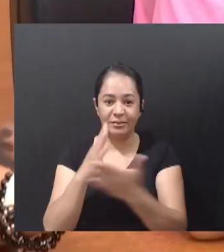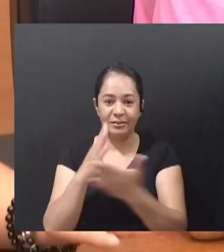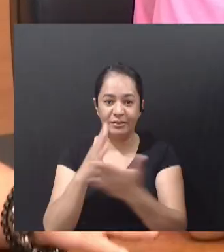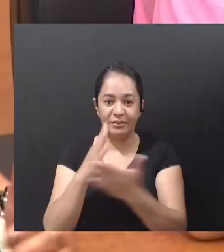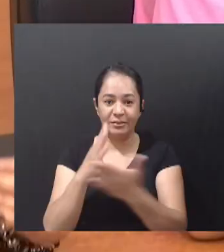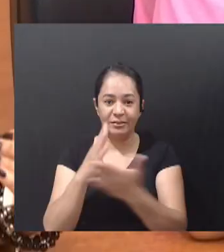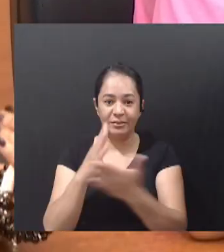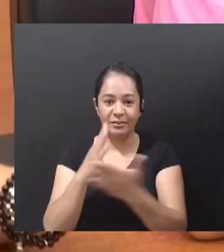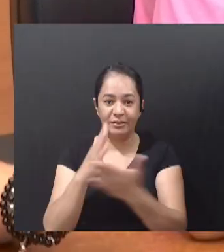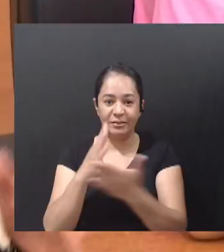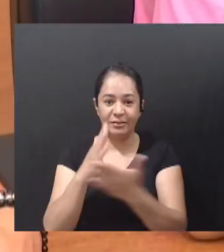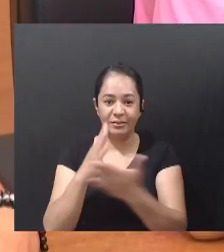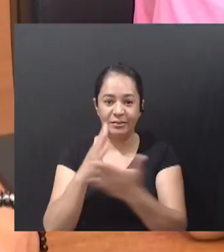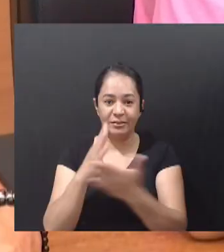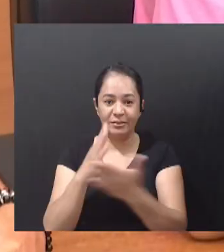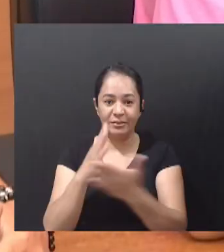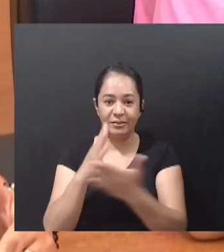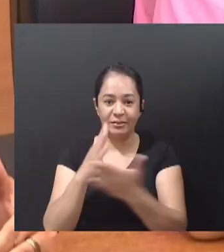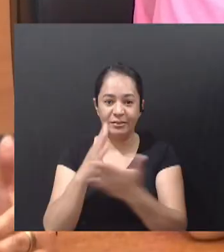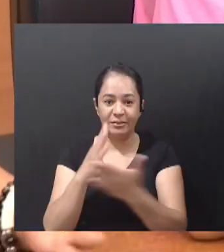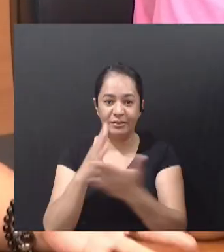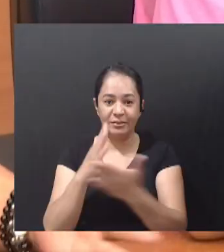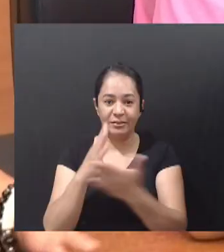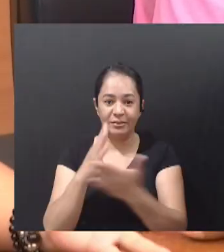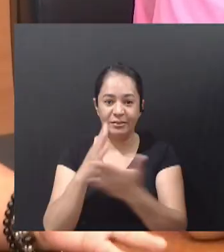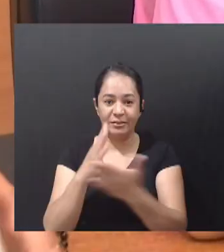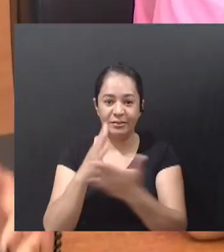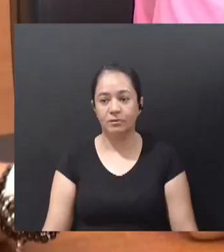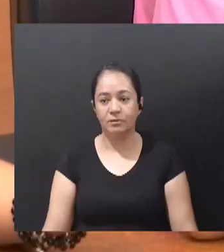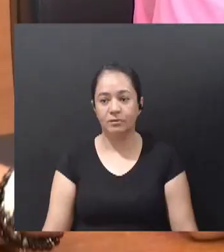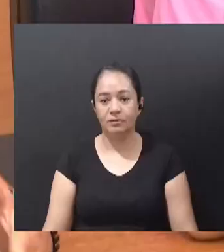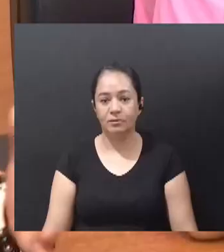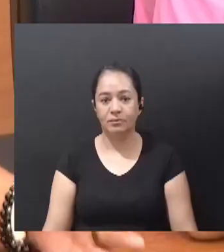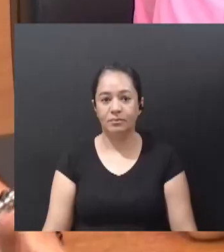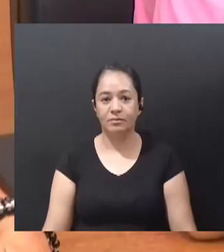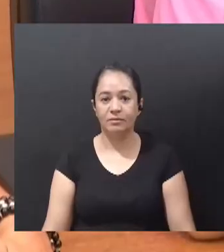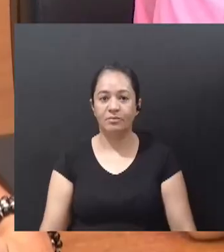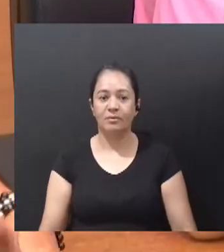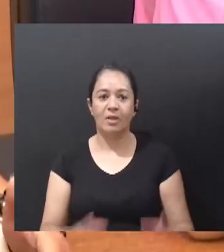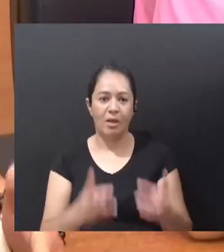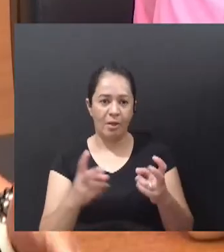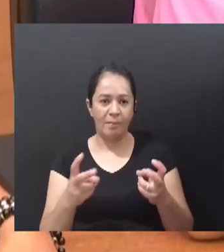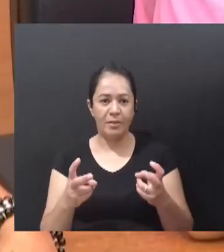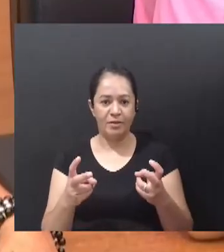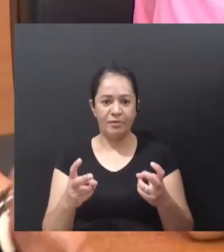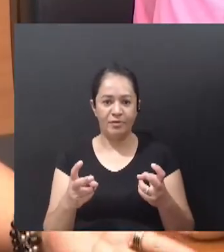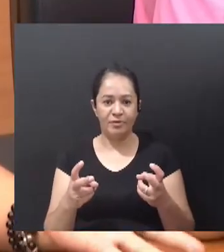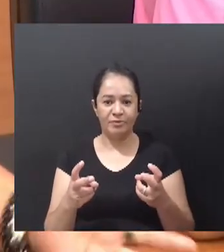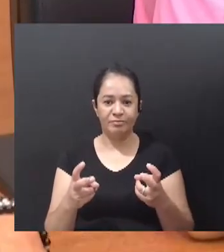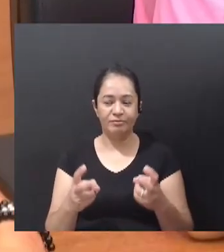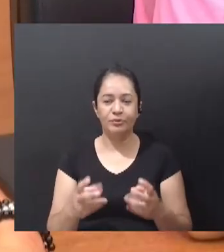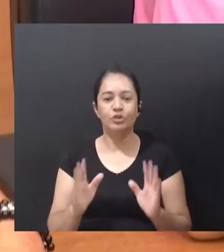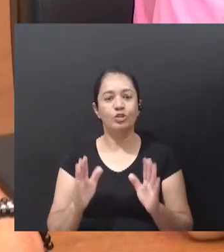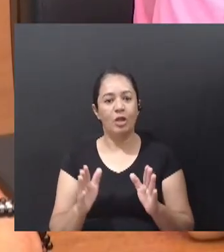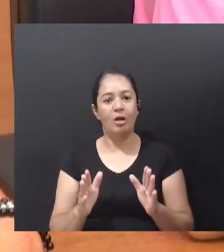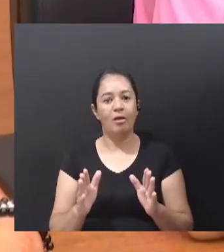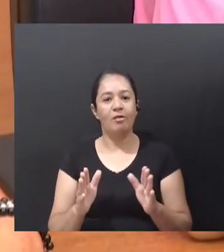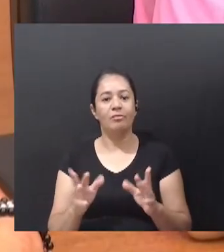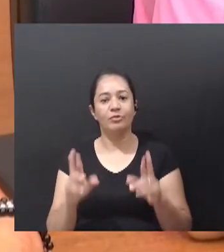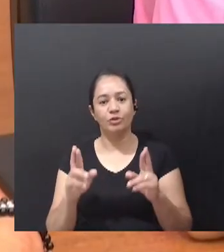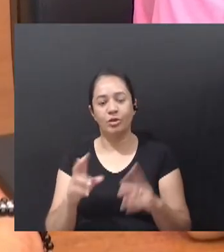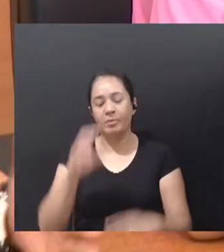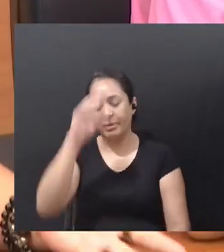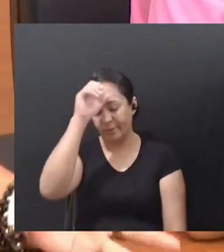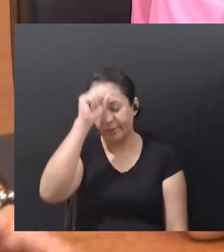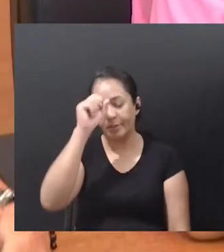enfim, reconheceu e reparou, né? A gente espera que tenha reparado mesmo e tenha aprendido